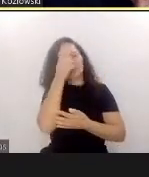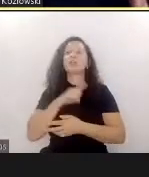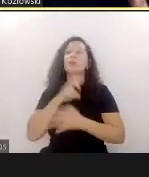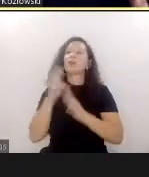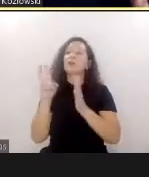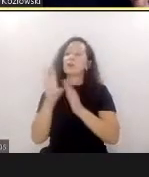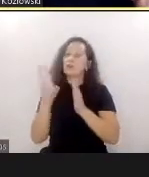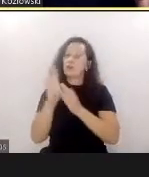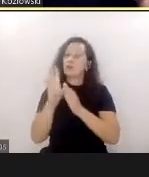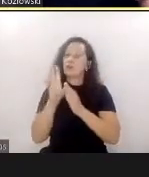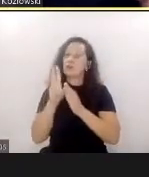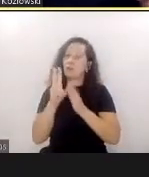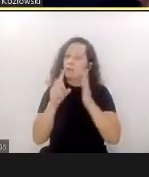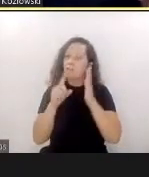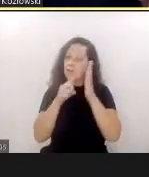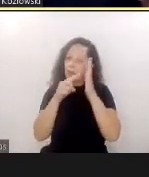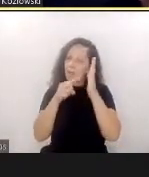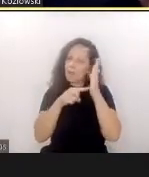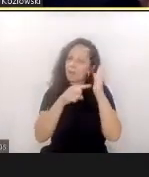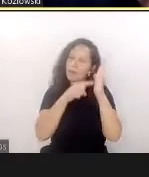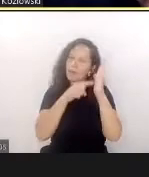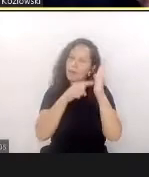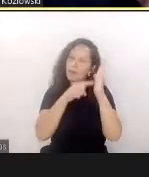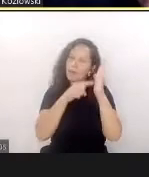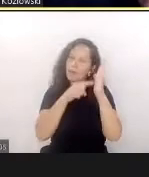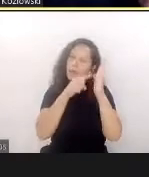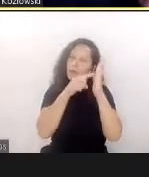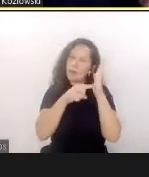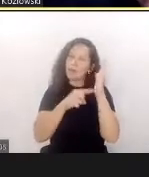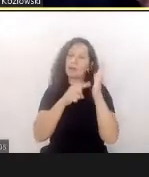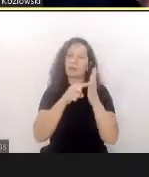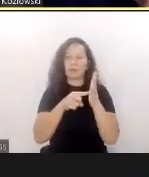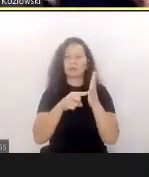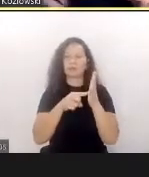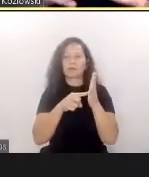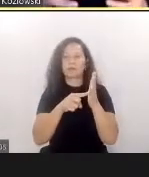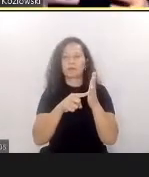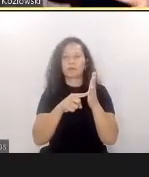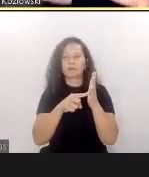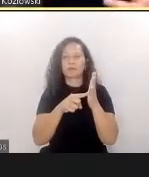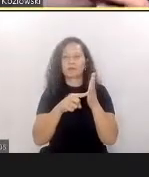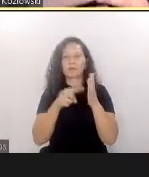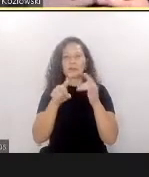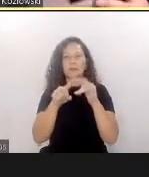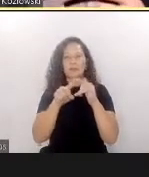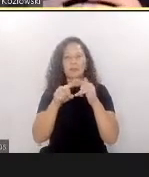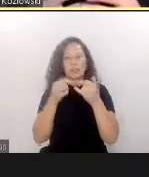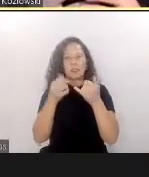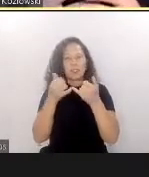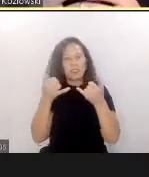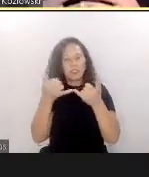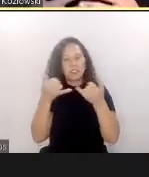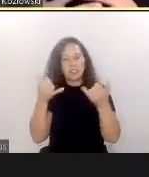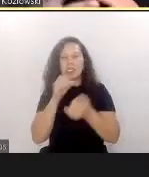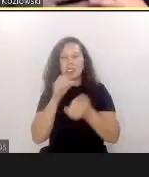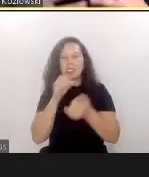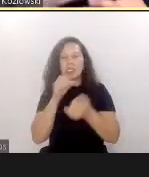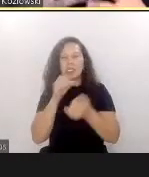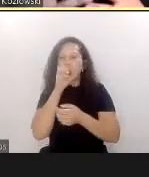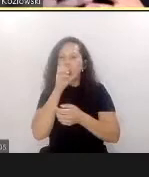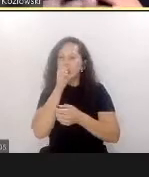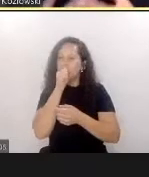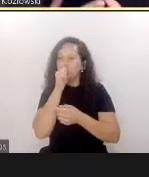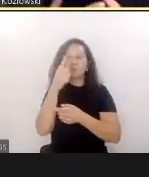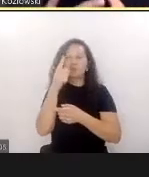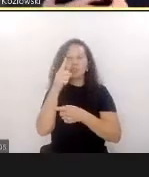esses manchas, essas linhas laranjas, não tem desmatamento. Mas nosso